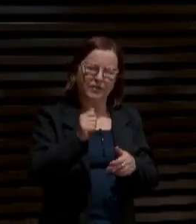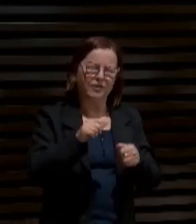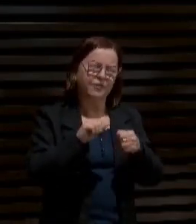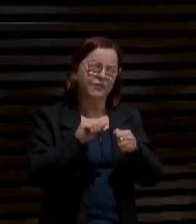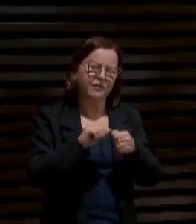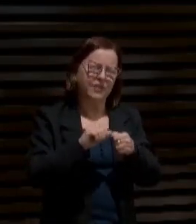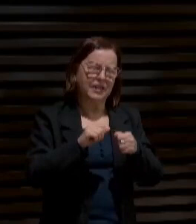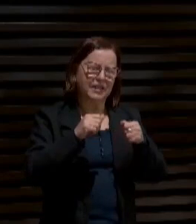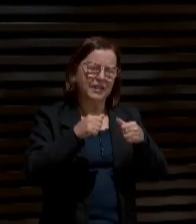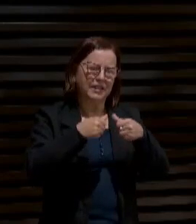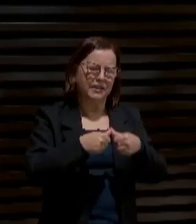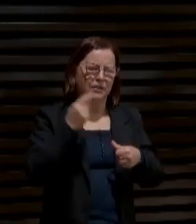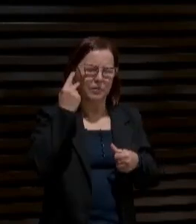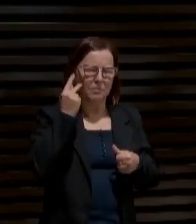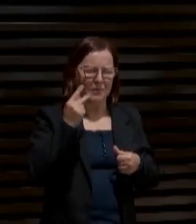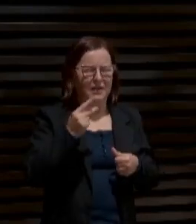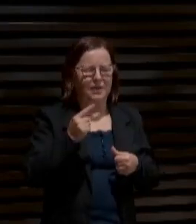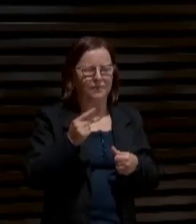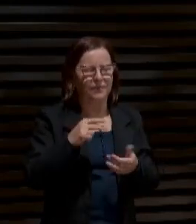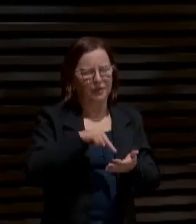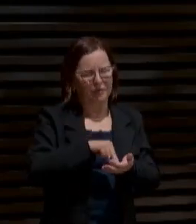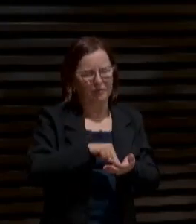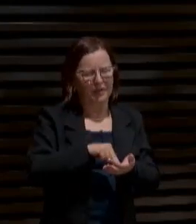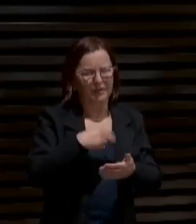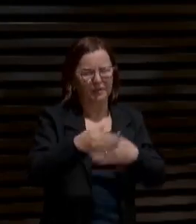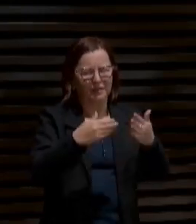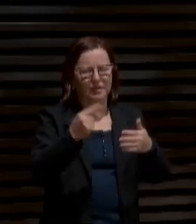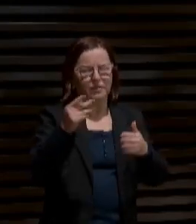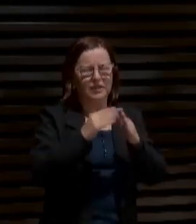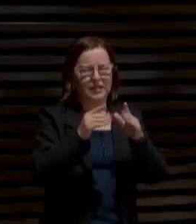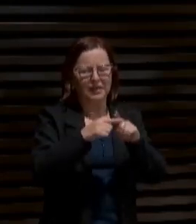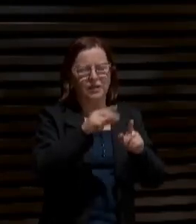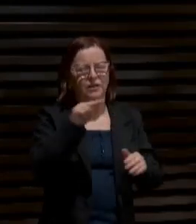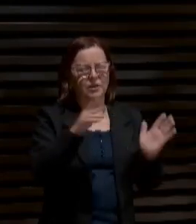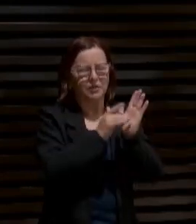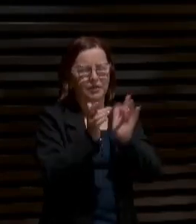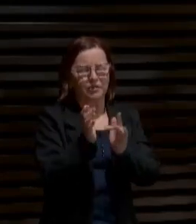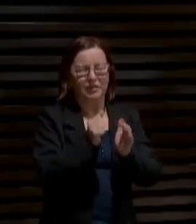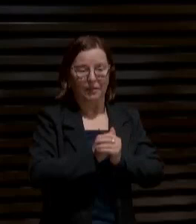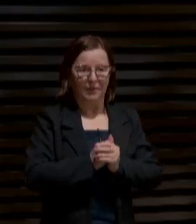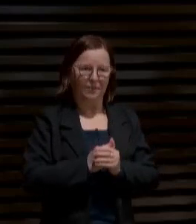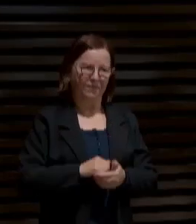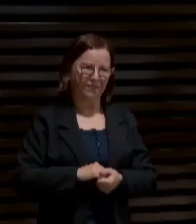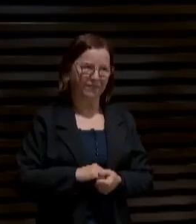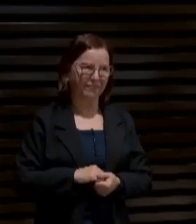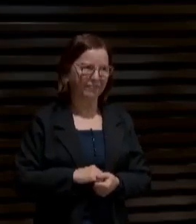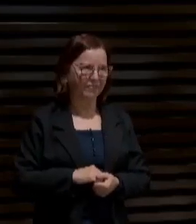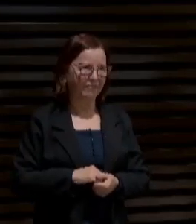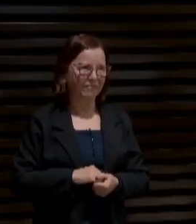são e para crescimento da tua igreja em nome de Jesus amém E aí